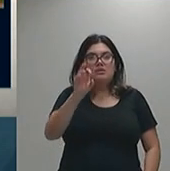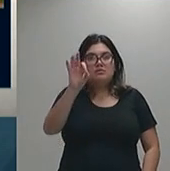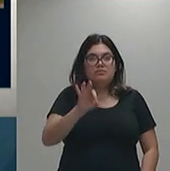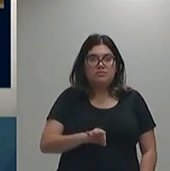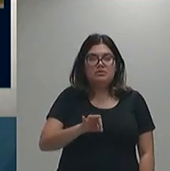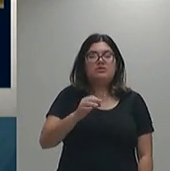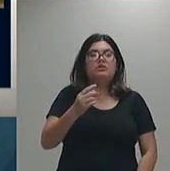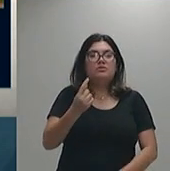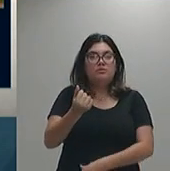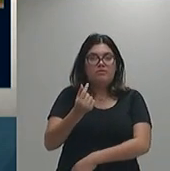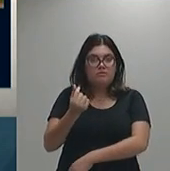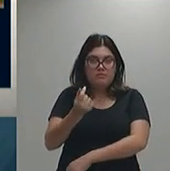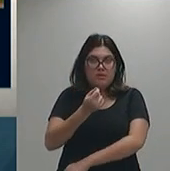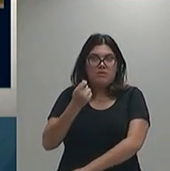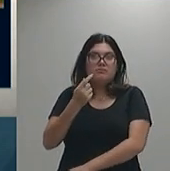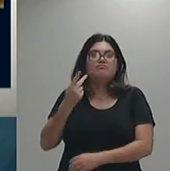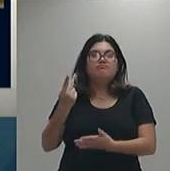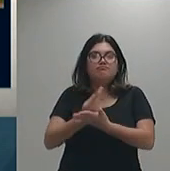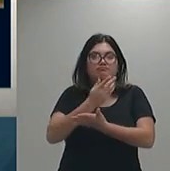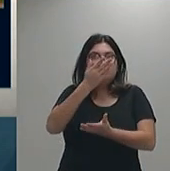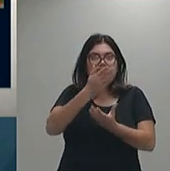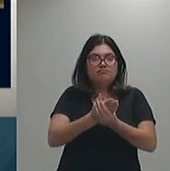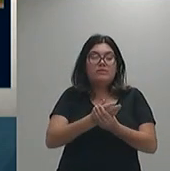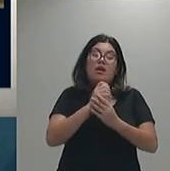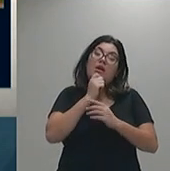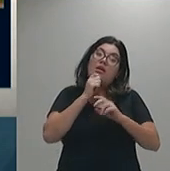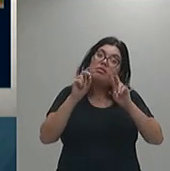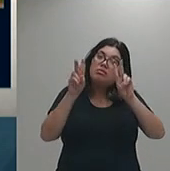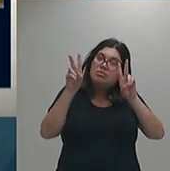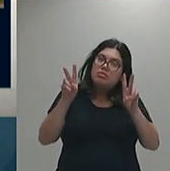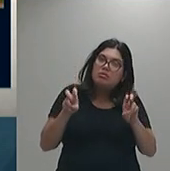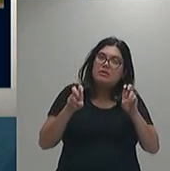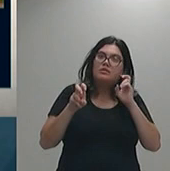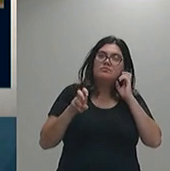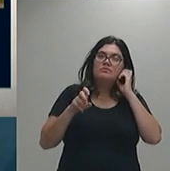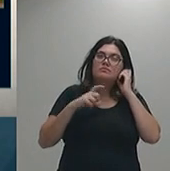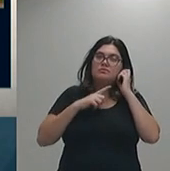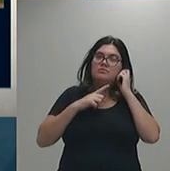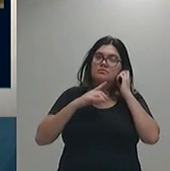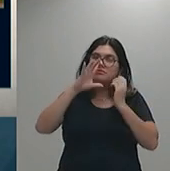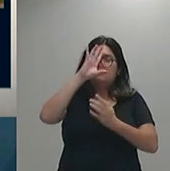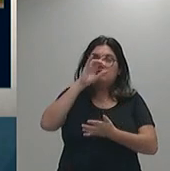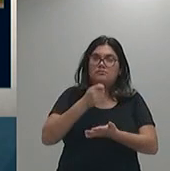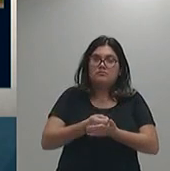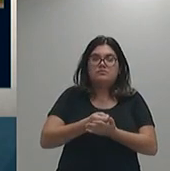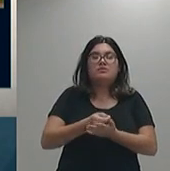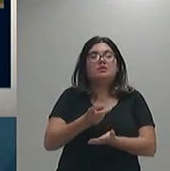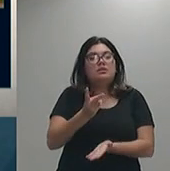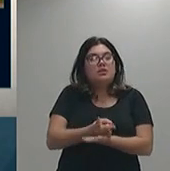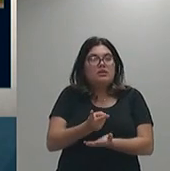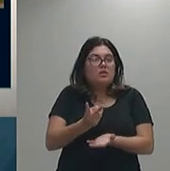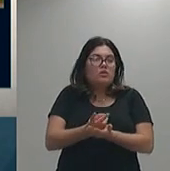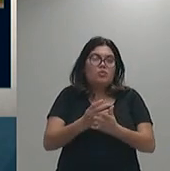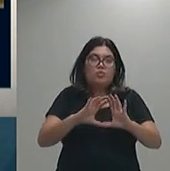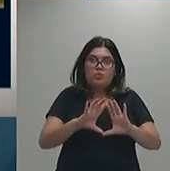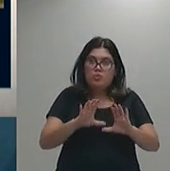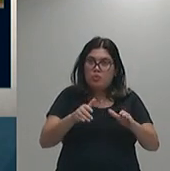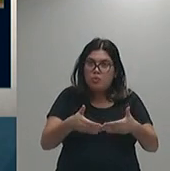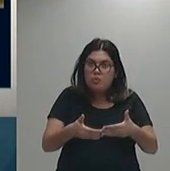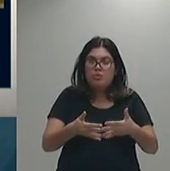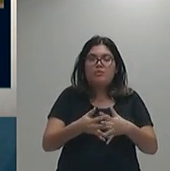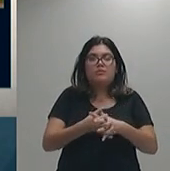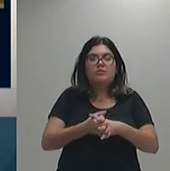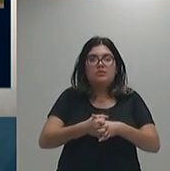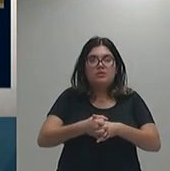da causa e ainda sobre o tema sublinhe-se que já se decidiu nesta é que nestas circunstâncias